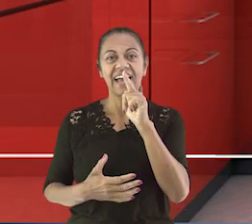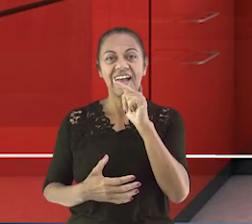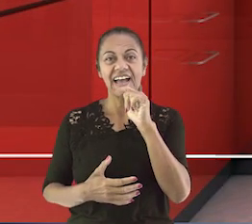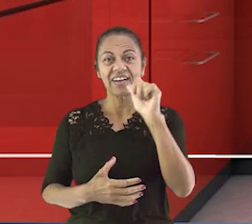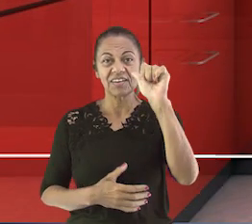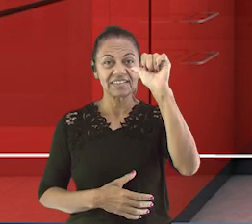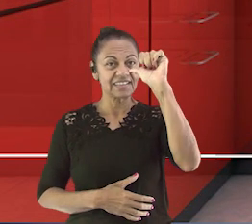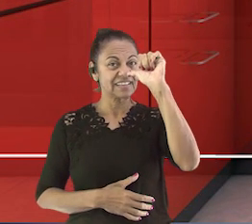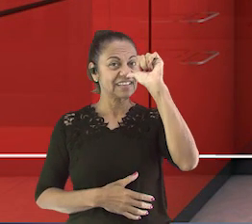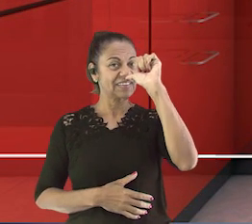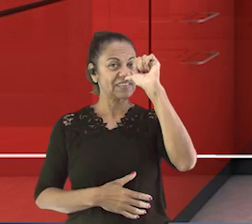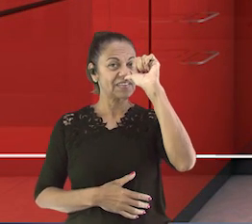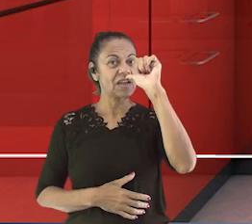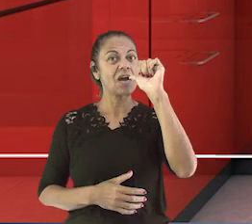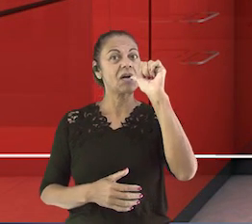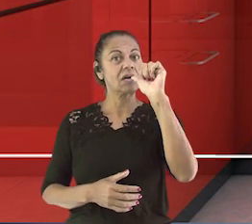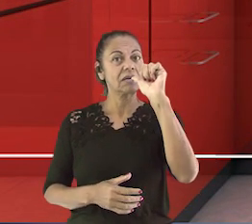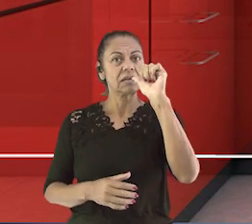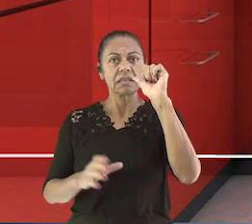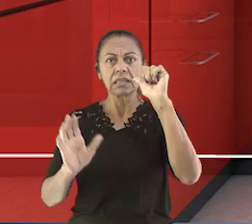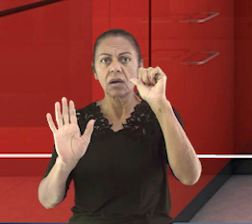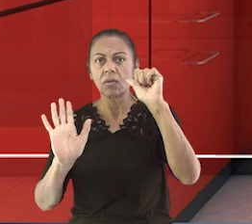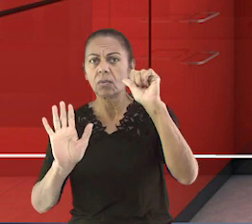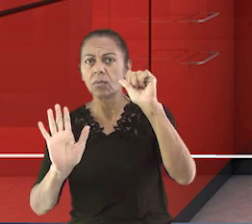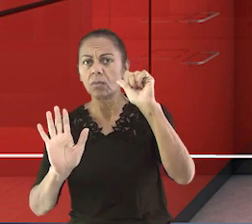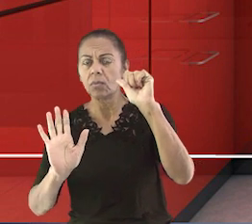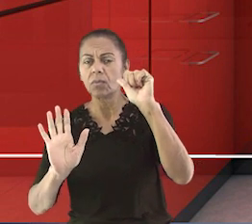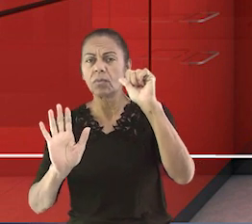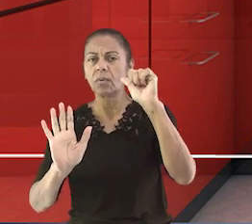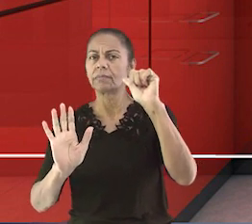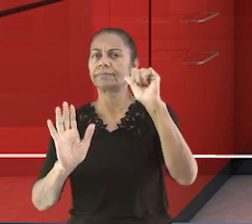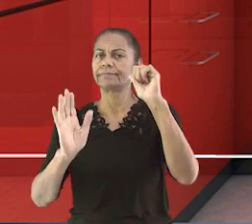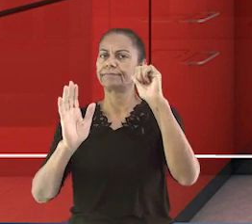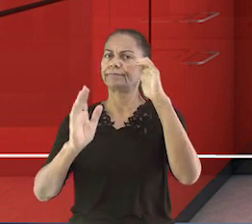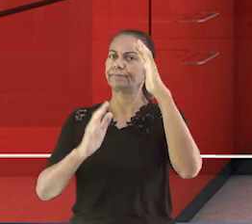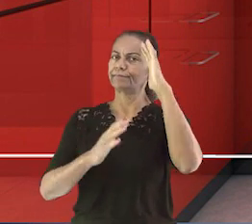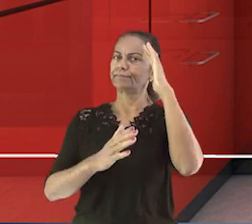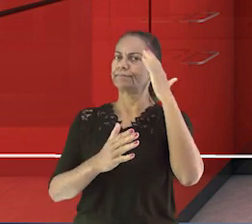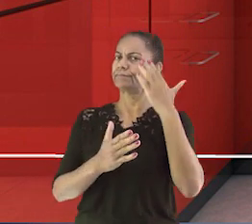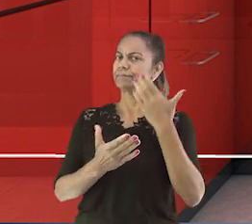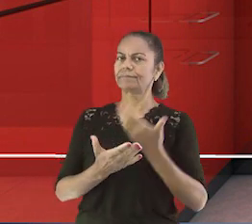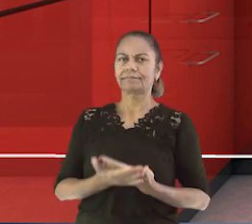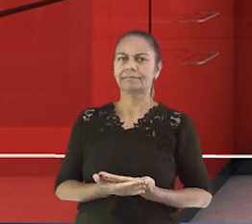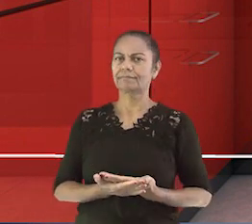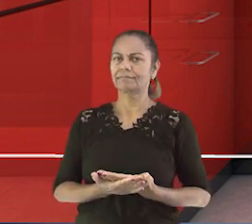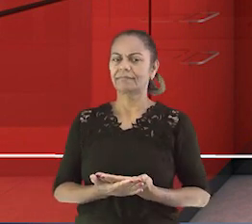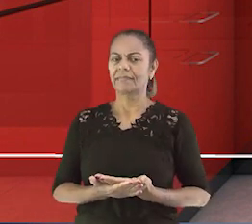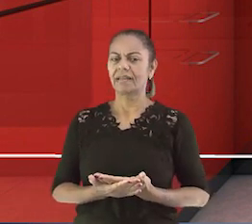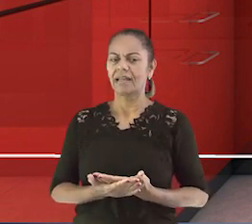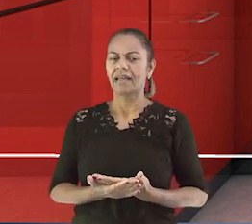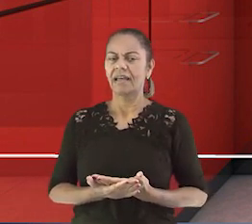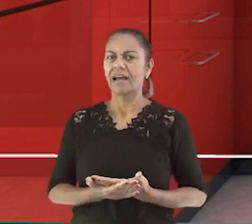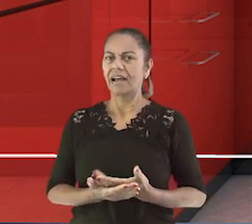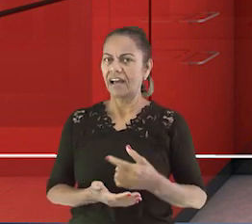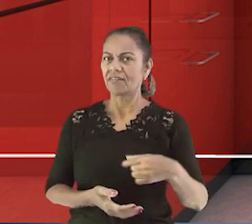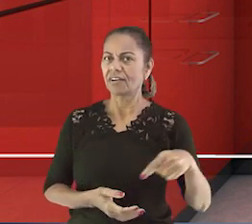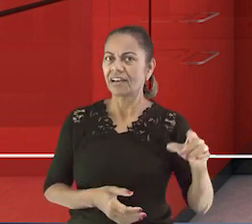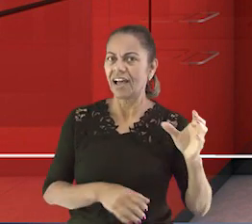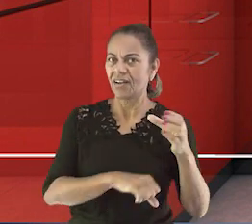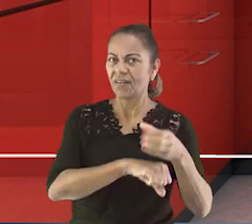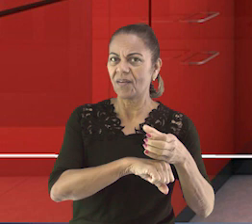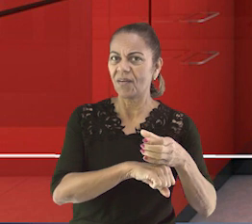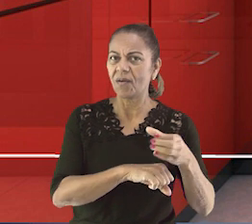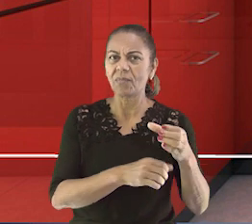Oh! E aí, estão bebendo água também? Isso aí! Não! Eu não acredito!